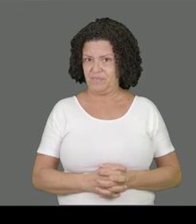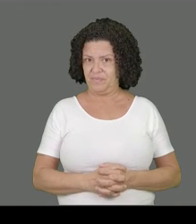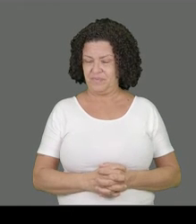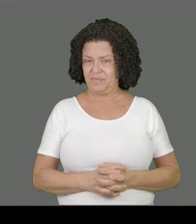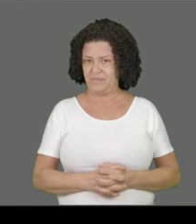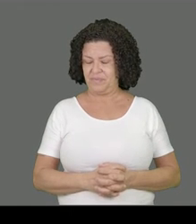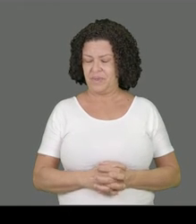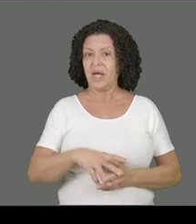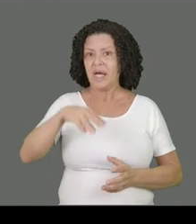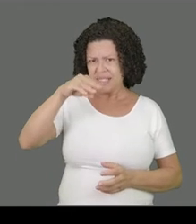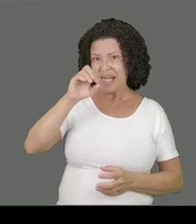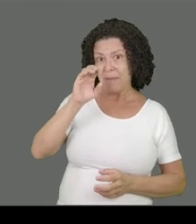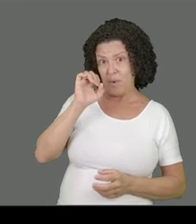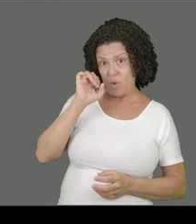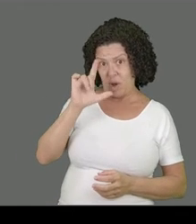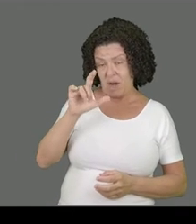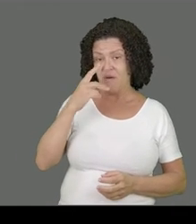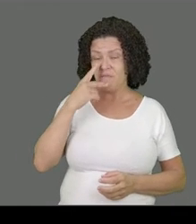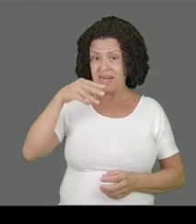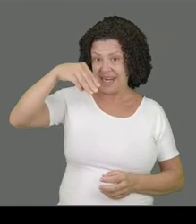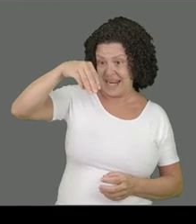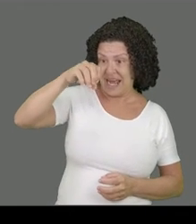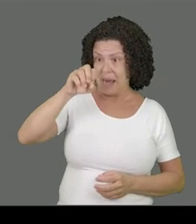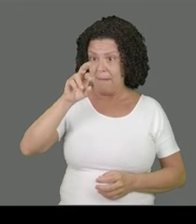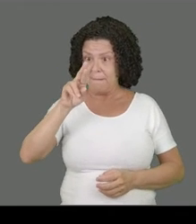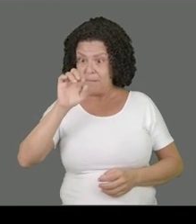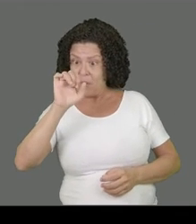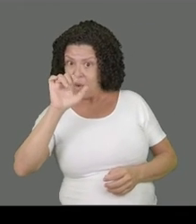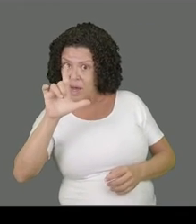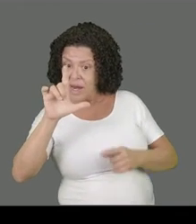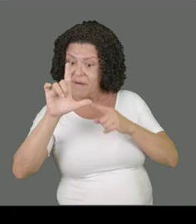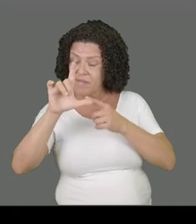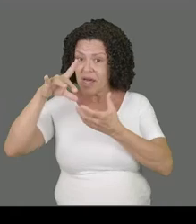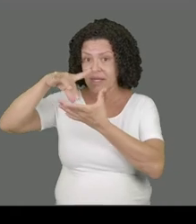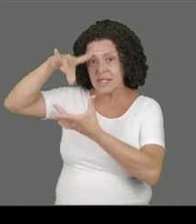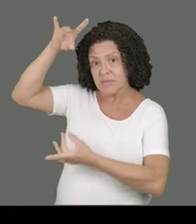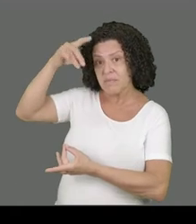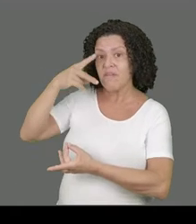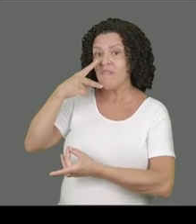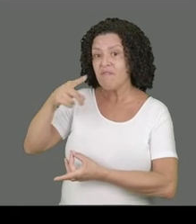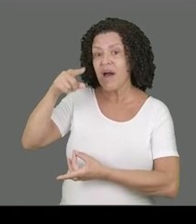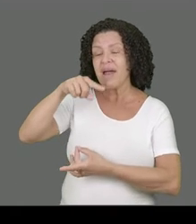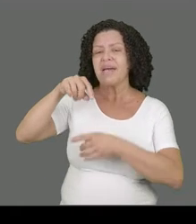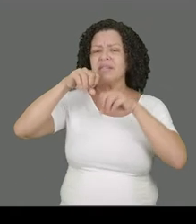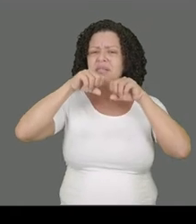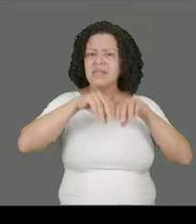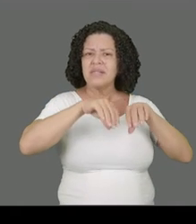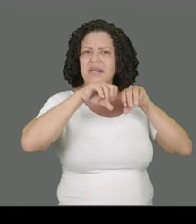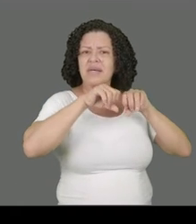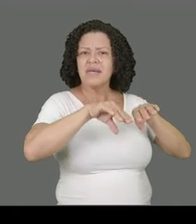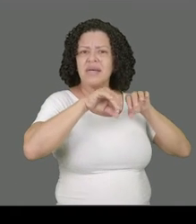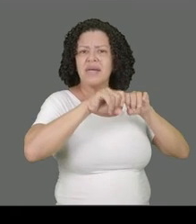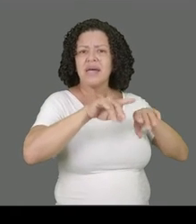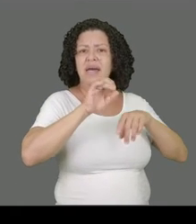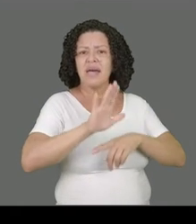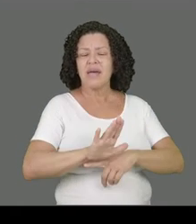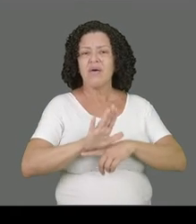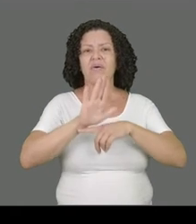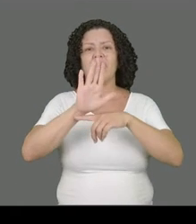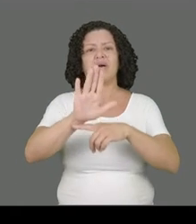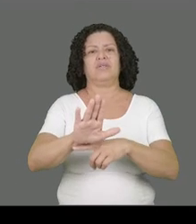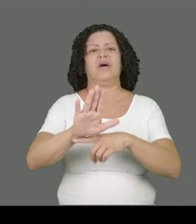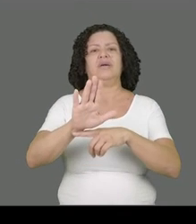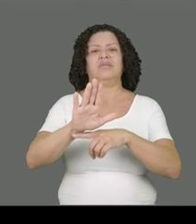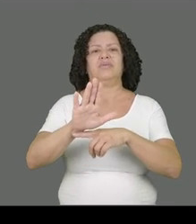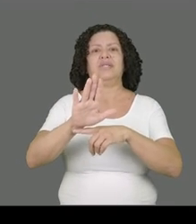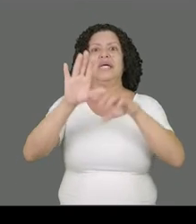Bom, do ponto de vista moral, o que os espíritos nos explicam, que essas palavras, esse ensinamento,